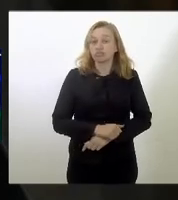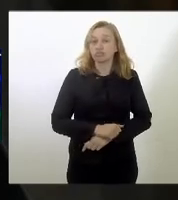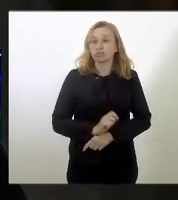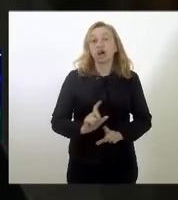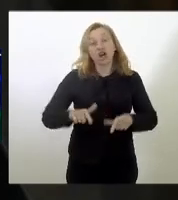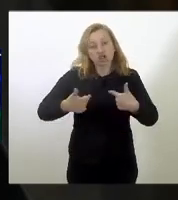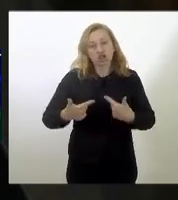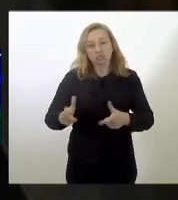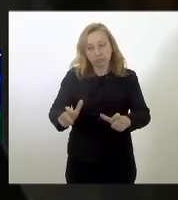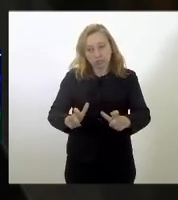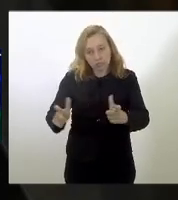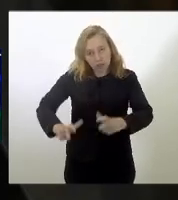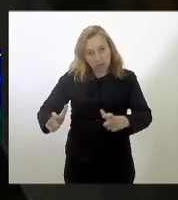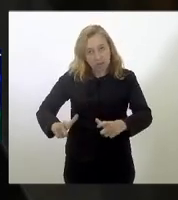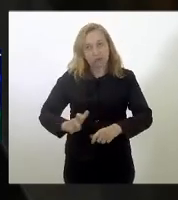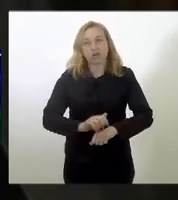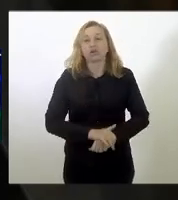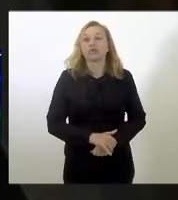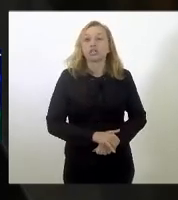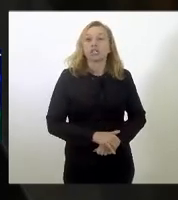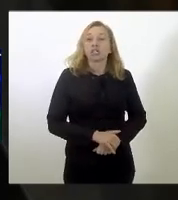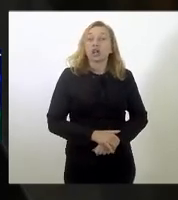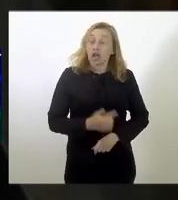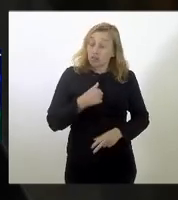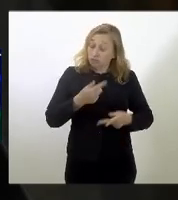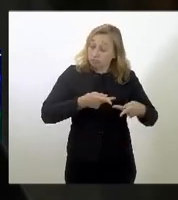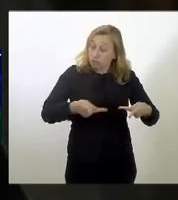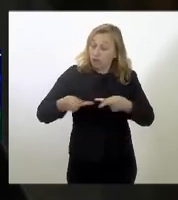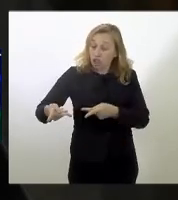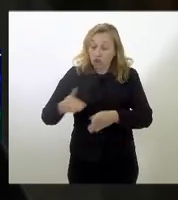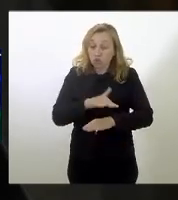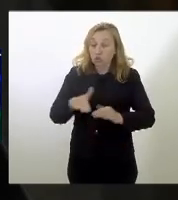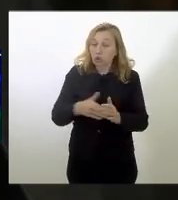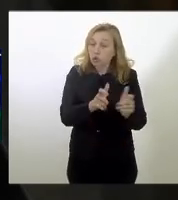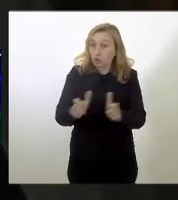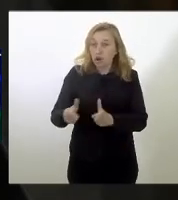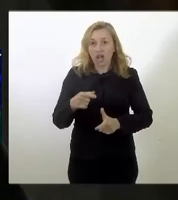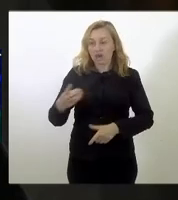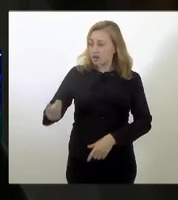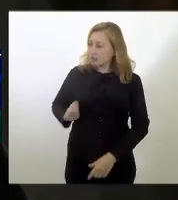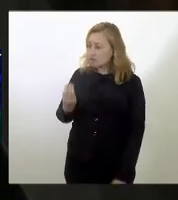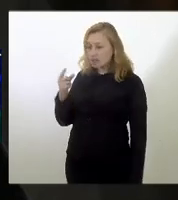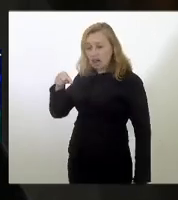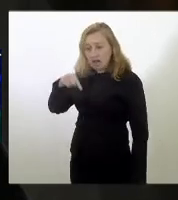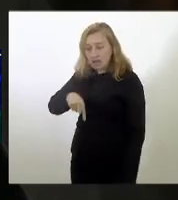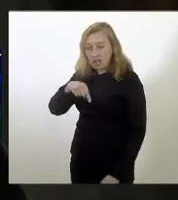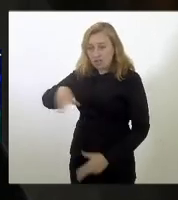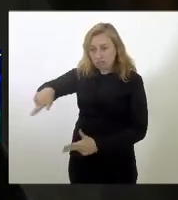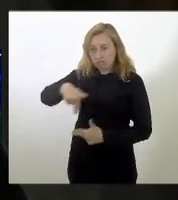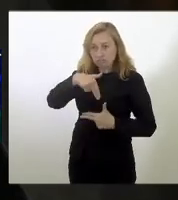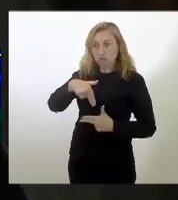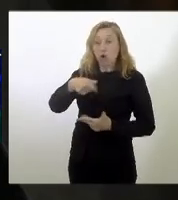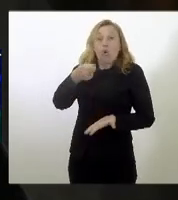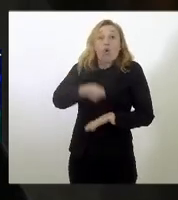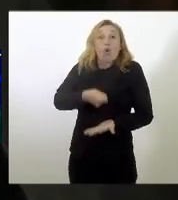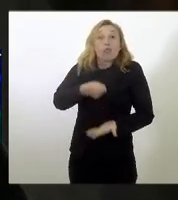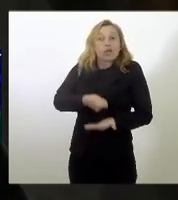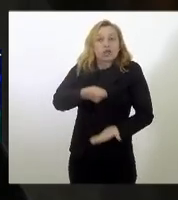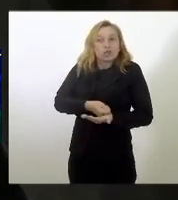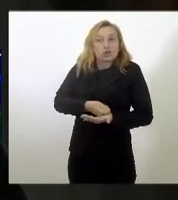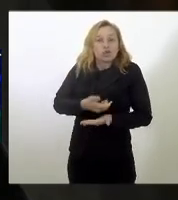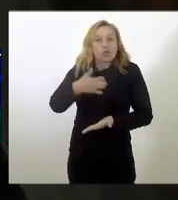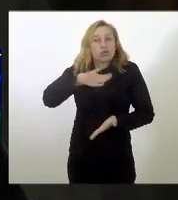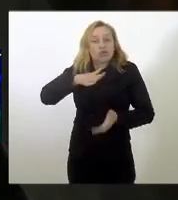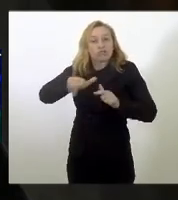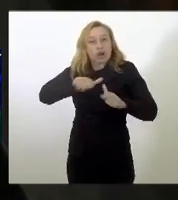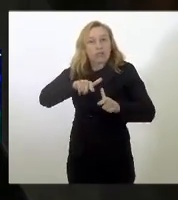nessas unidades. Eu estarei em todas as unidades e estarei aqui, presidente, na tribuna, cobrando, exercendo a